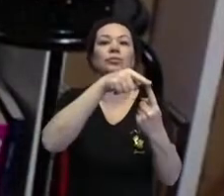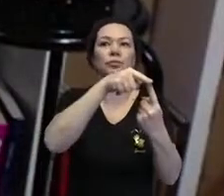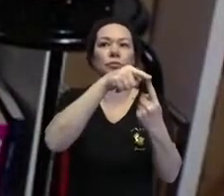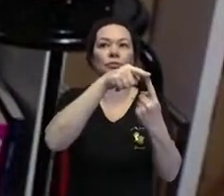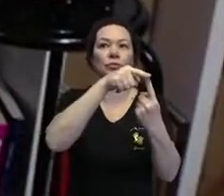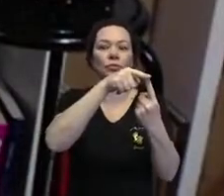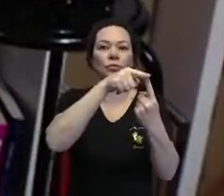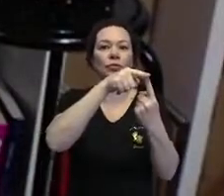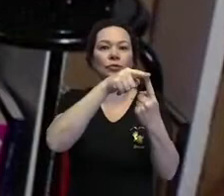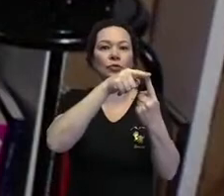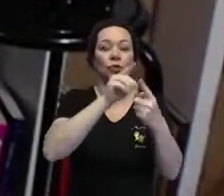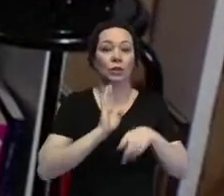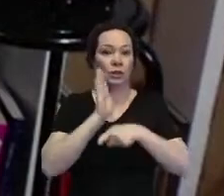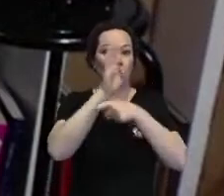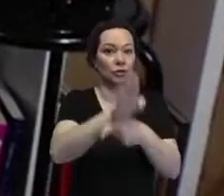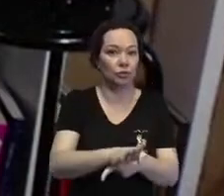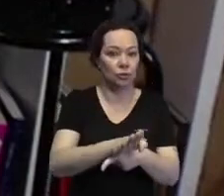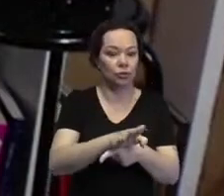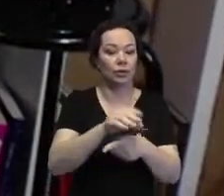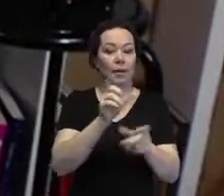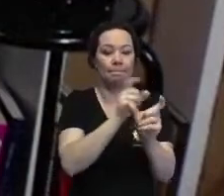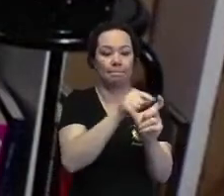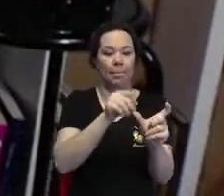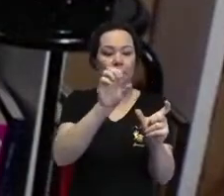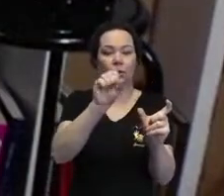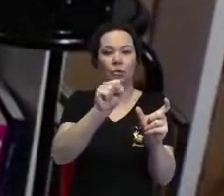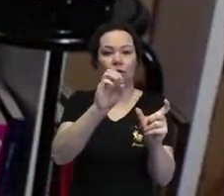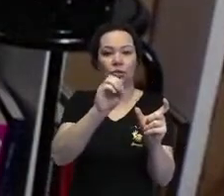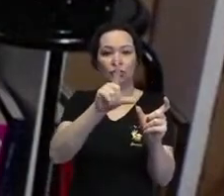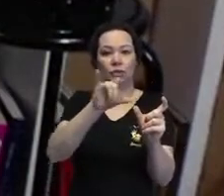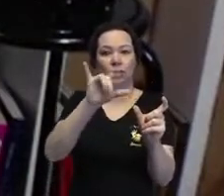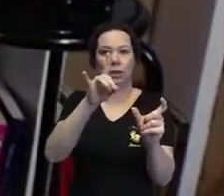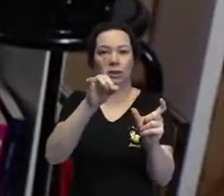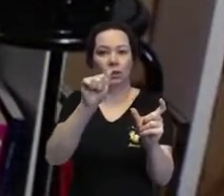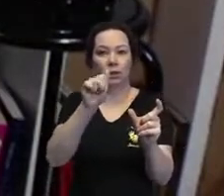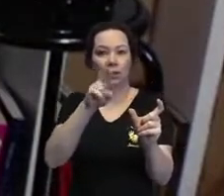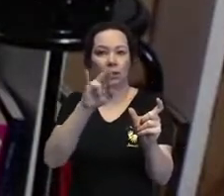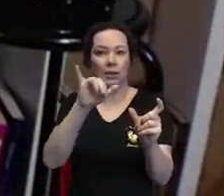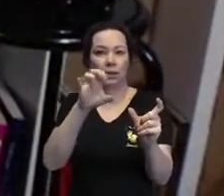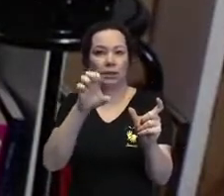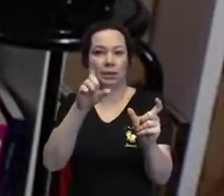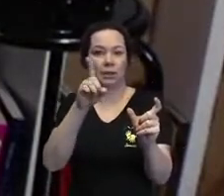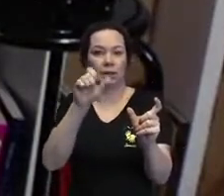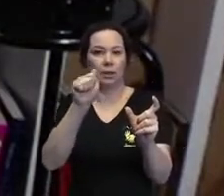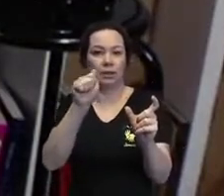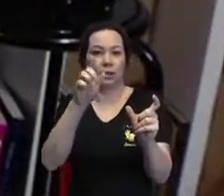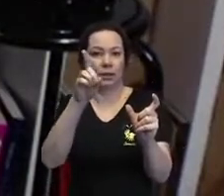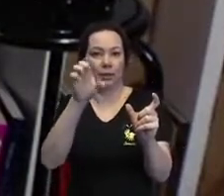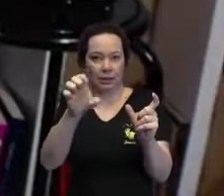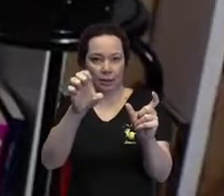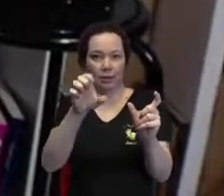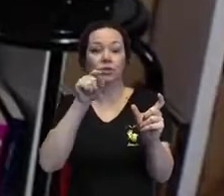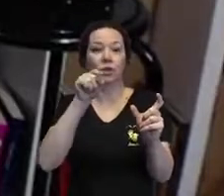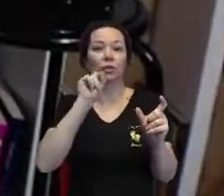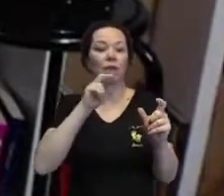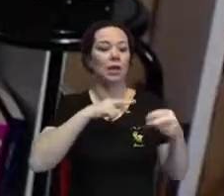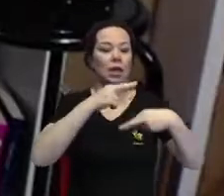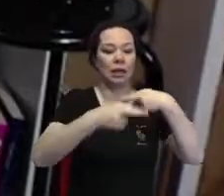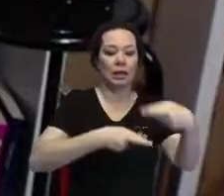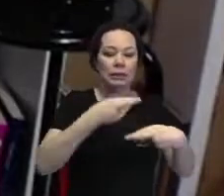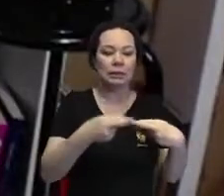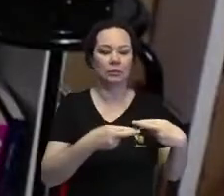da solidariedade é que as relações que estão líquidas, aquelas relações que estão